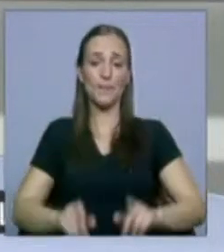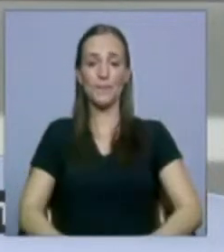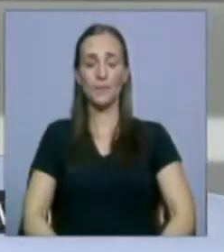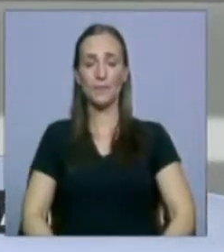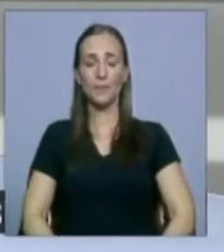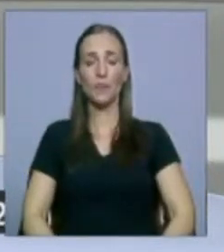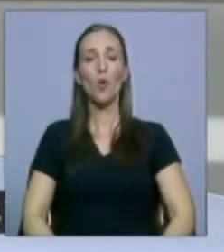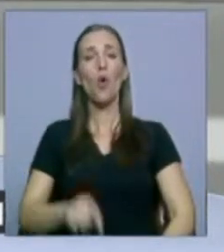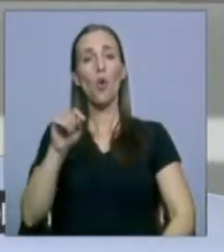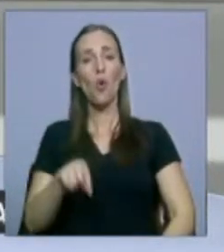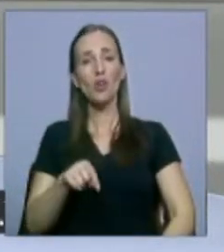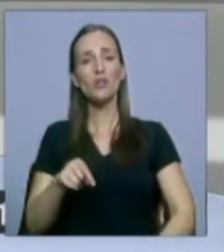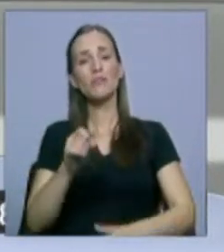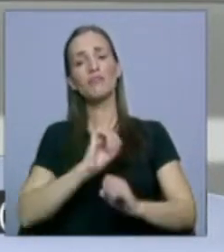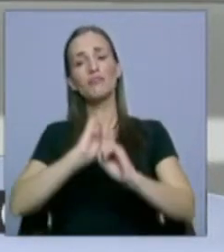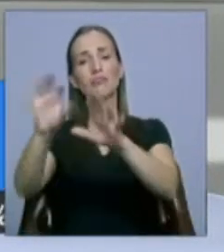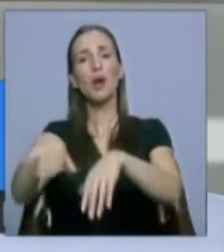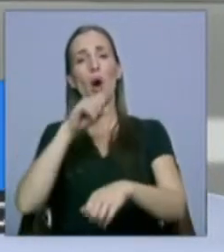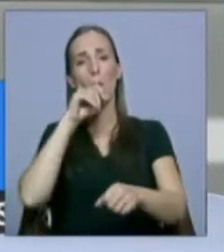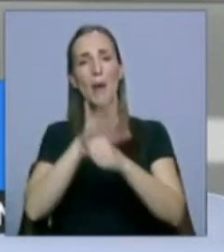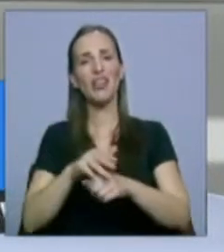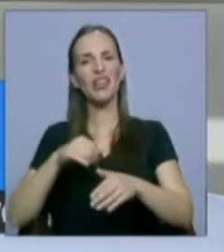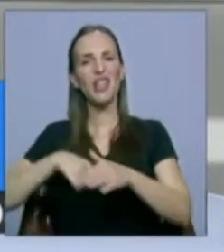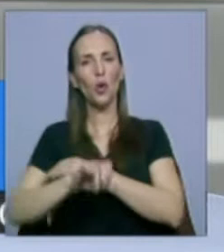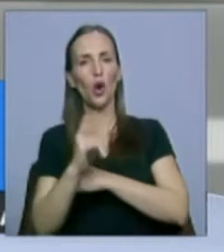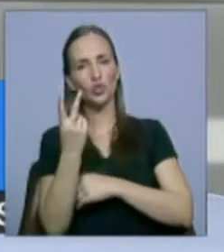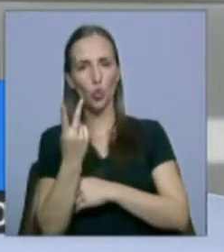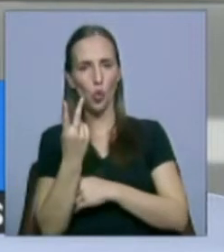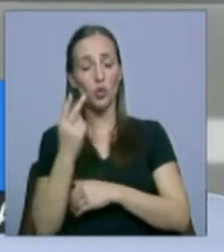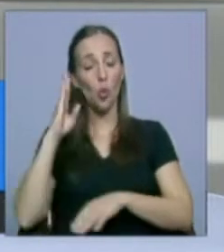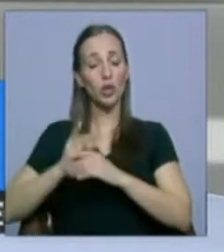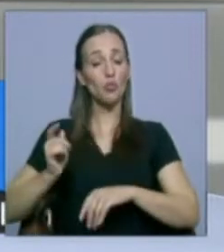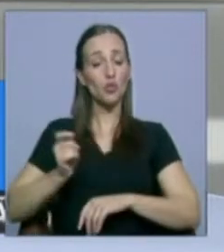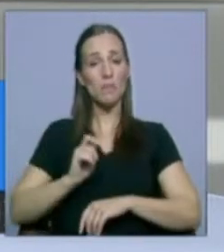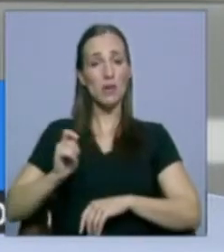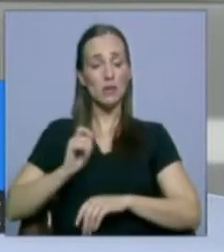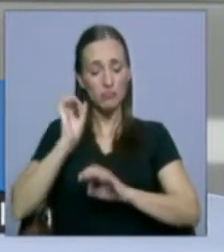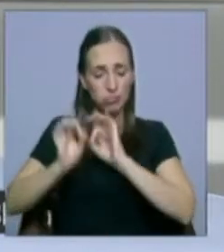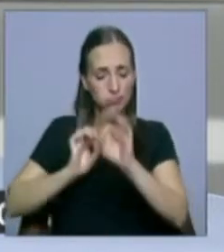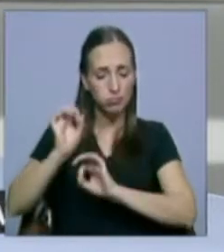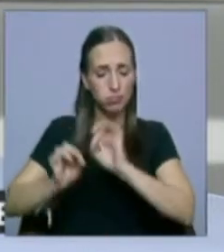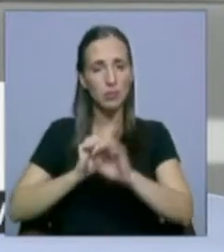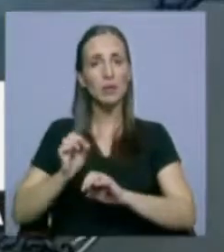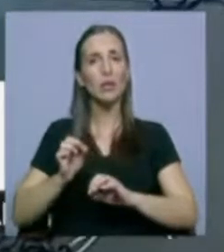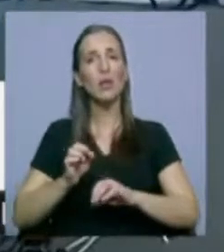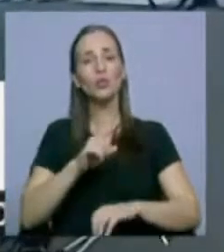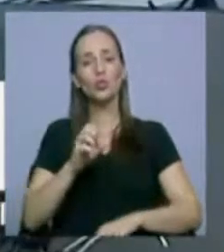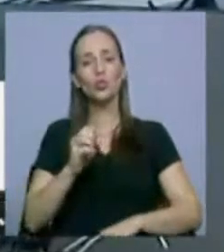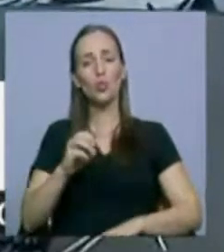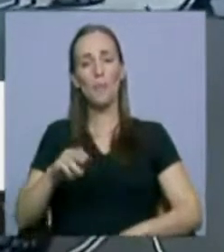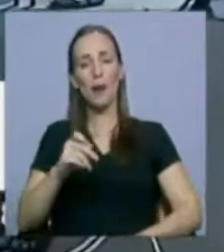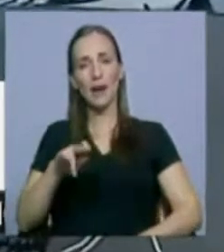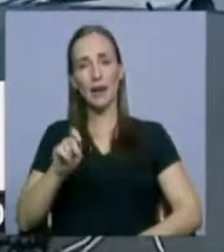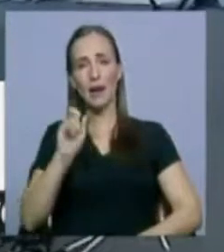Foram hoje devolvidas ao mar duas tartarugas que durante os últimos meses estiveram em recuperação no porto de abrigo do Zumarino, no Algarve. A operação